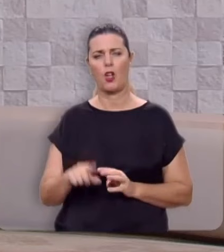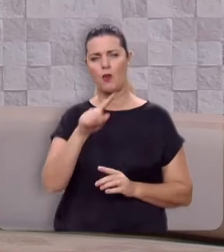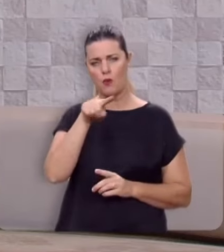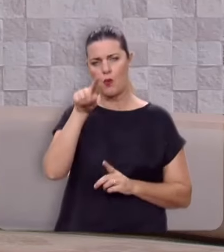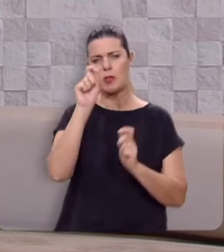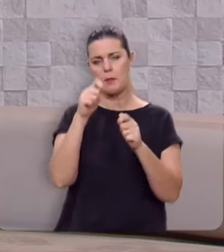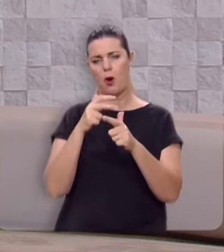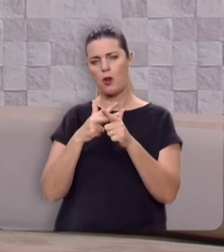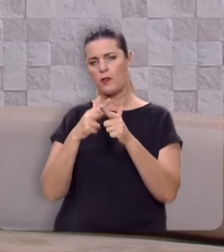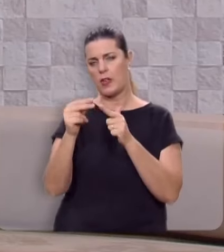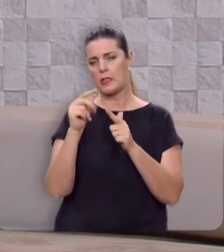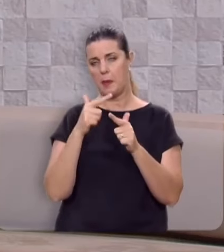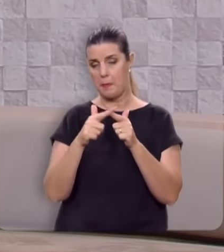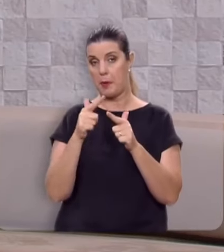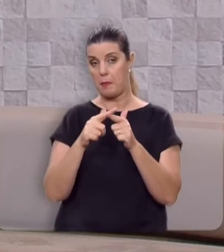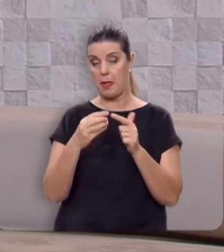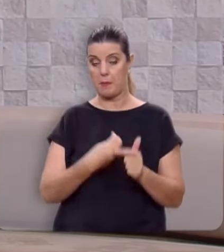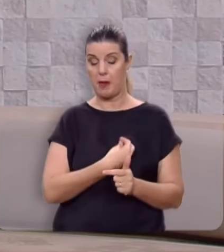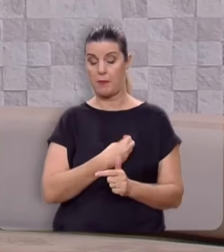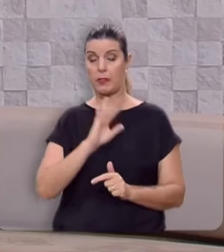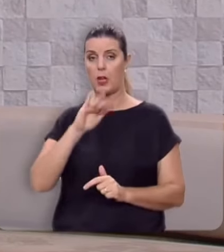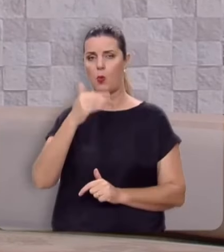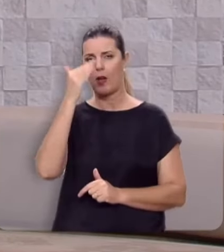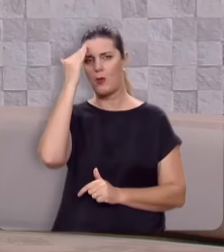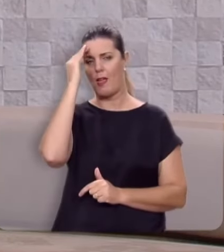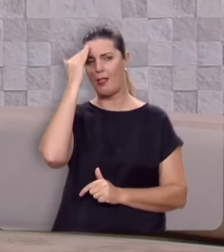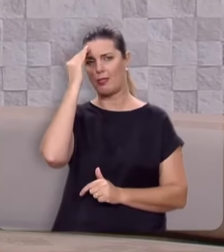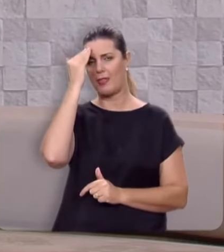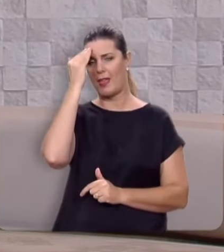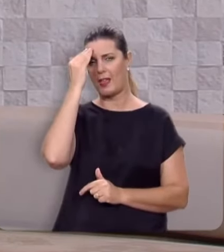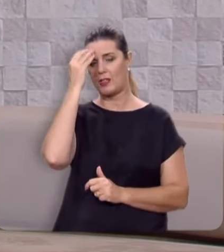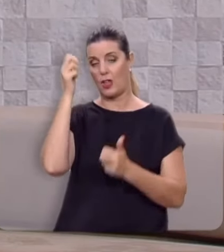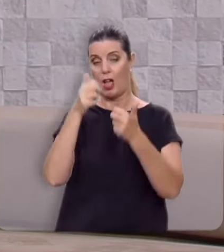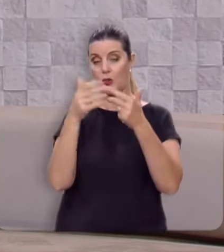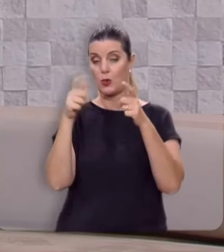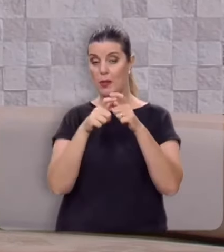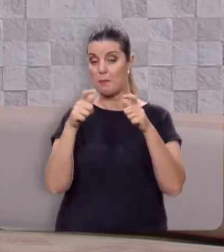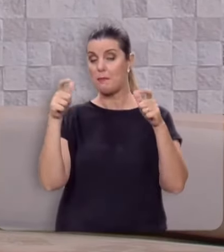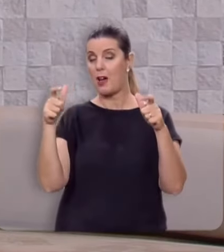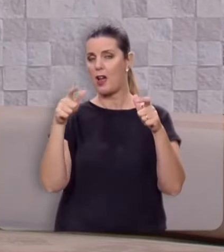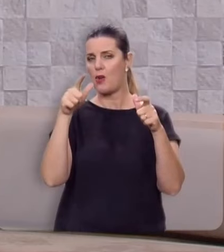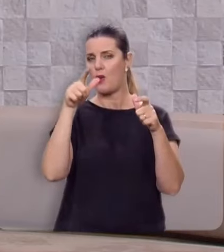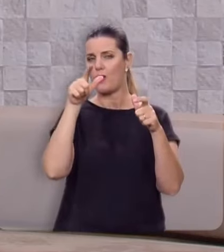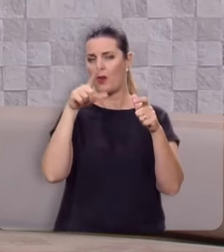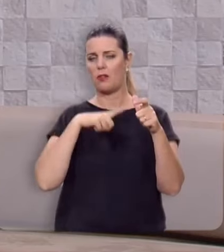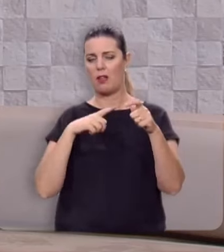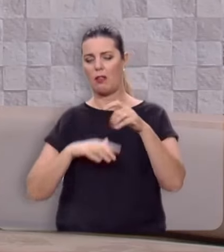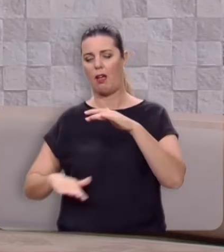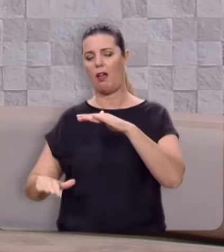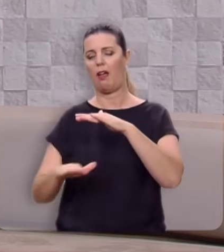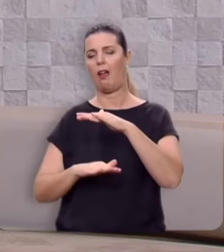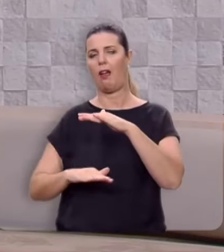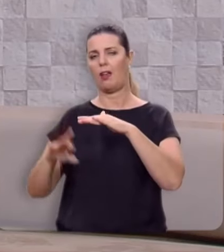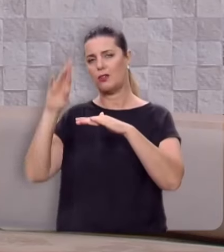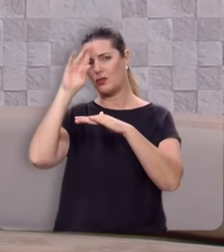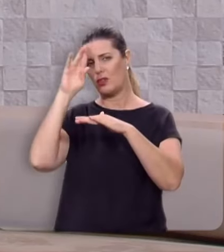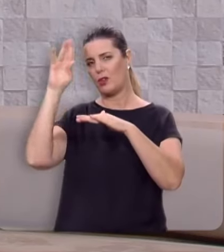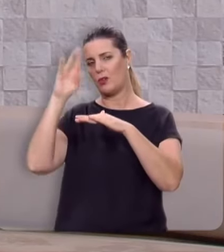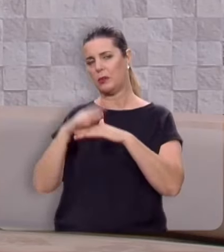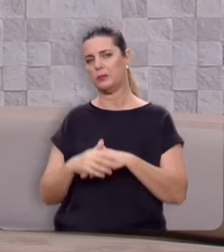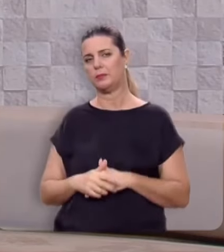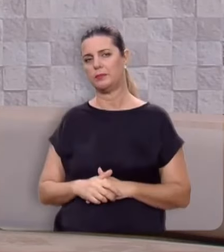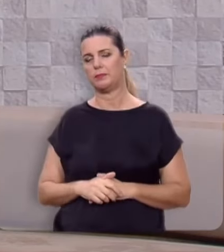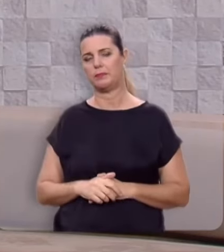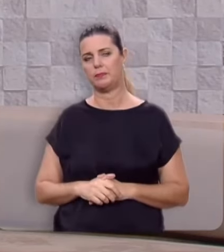Você pode vencer as tempestades da vida quando você compreende que aquilo que é maior do que você está literalmente debaixo dos pés do Senhor Jesus.